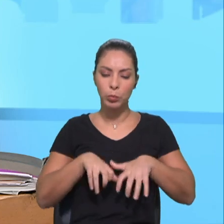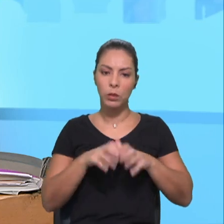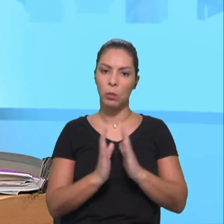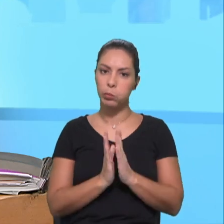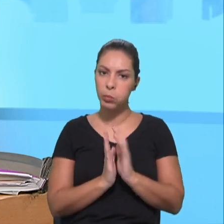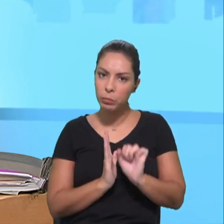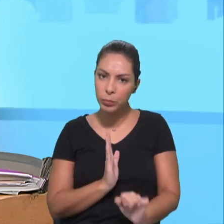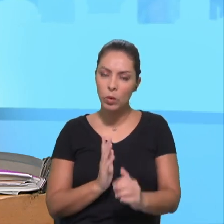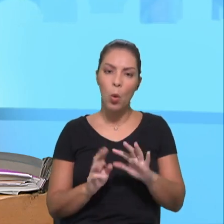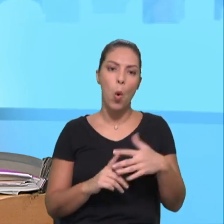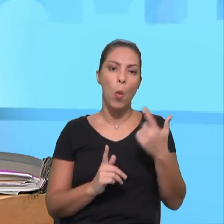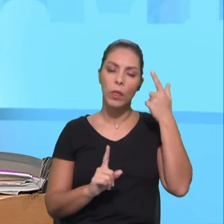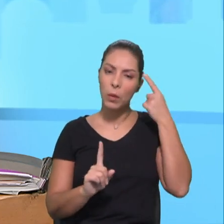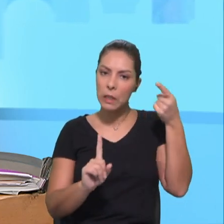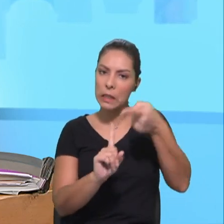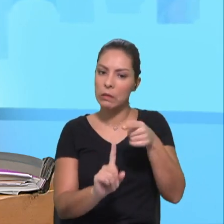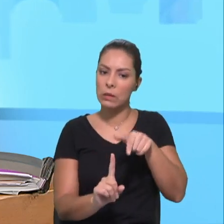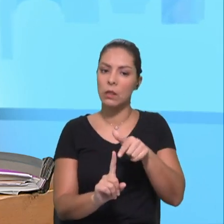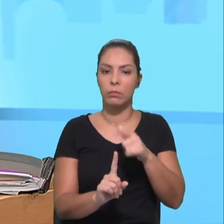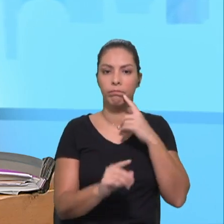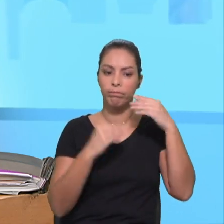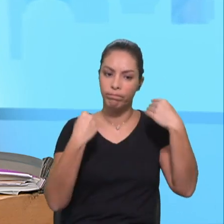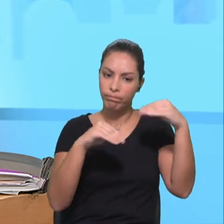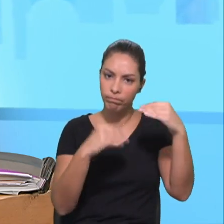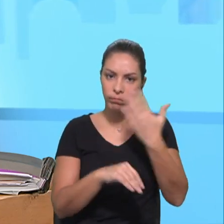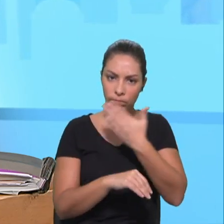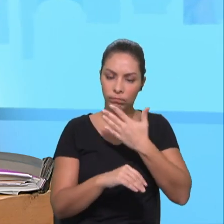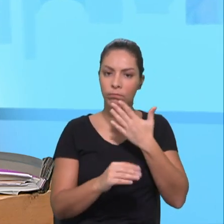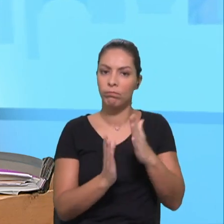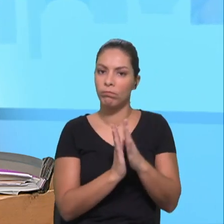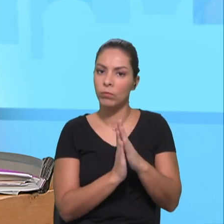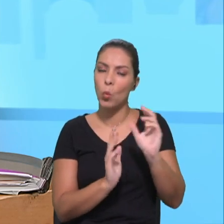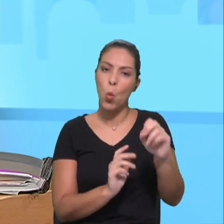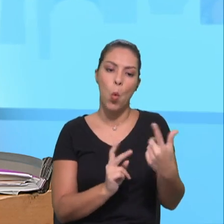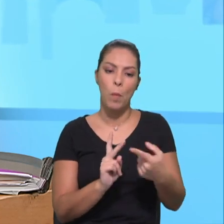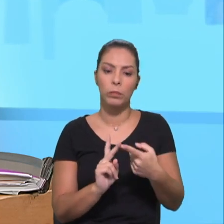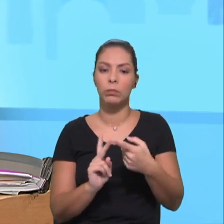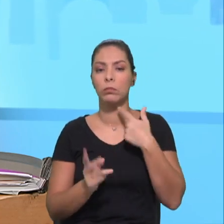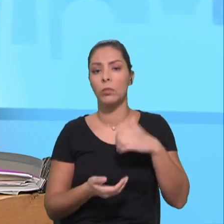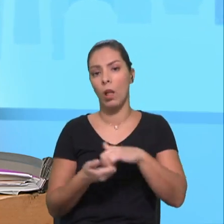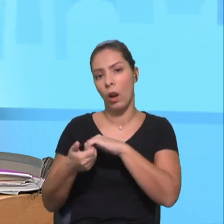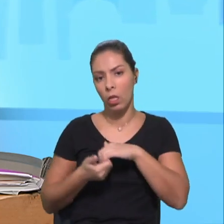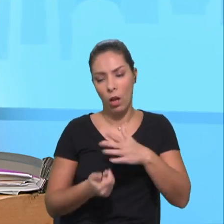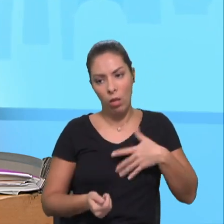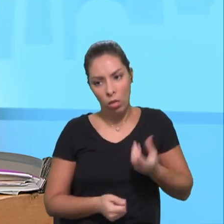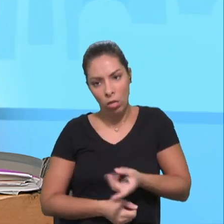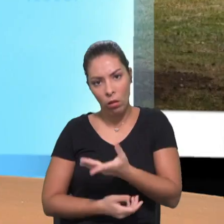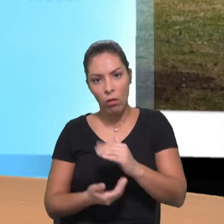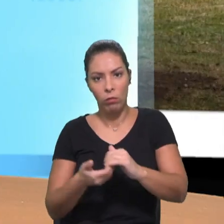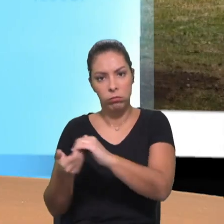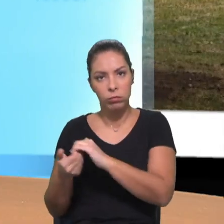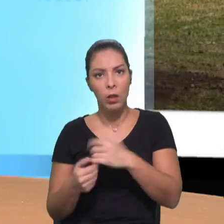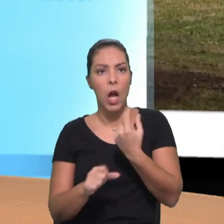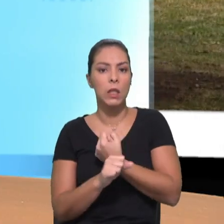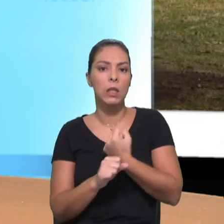parte dedicada quer à catequese, quer à própria caridade, se pudermos dizer desta forma. As diferentes ações que